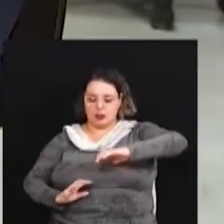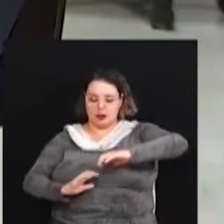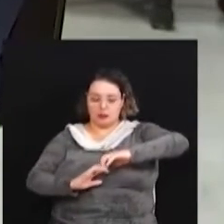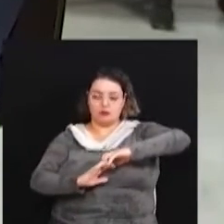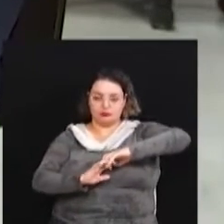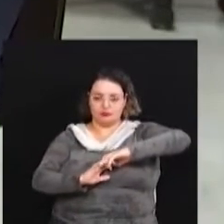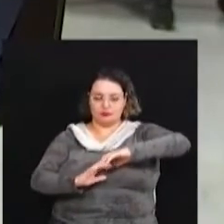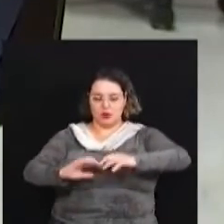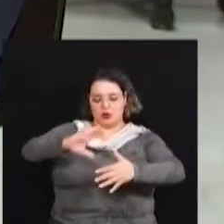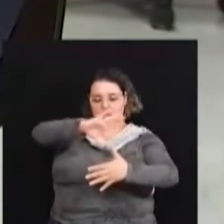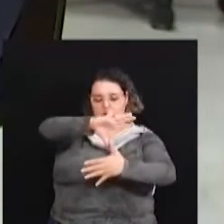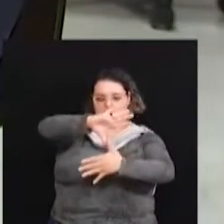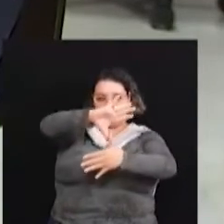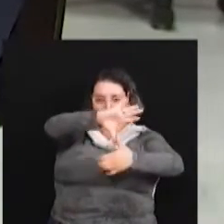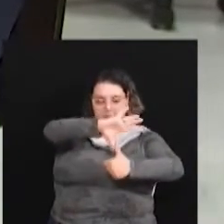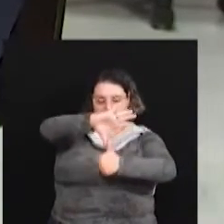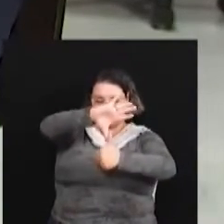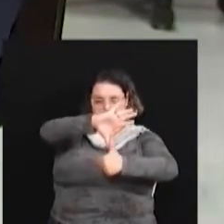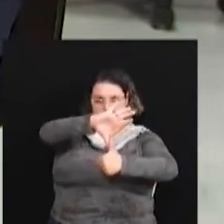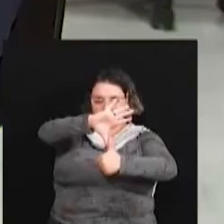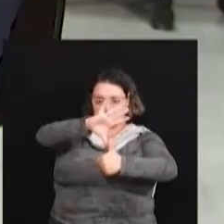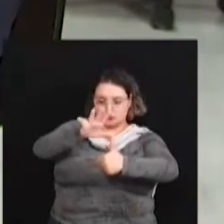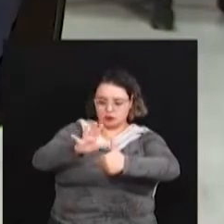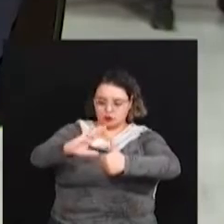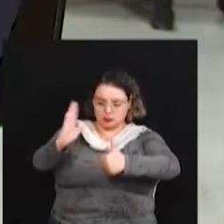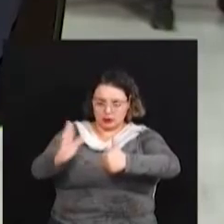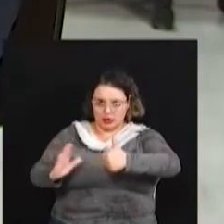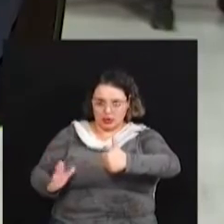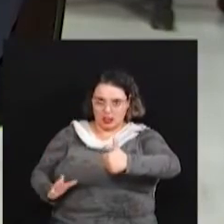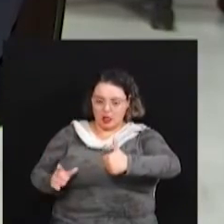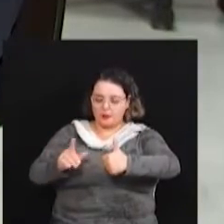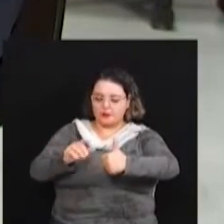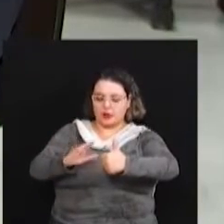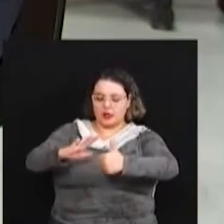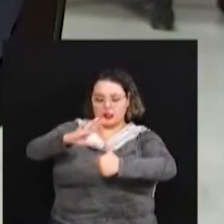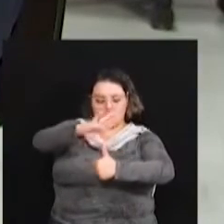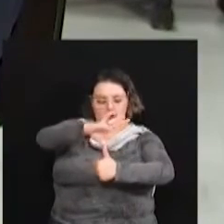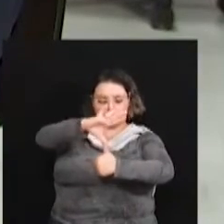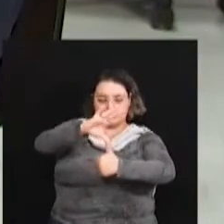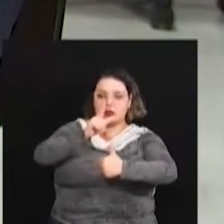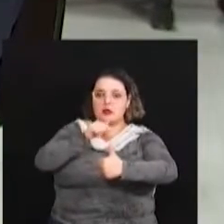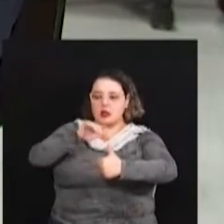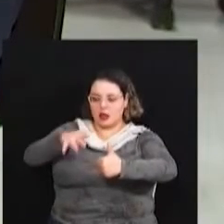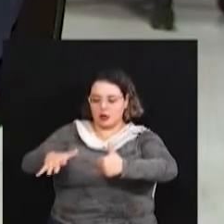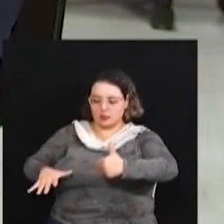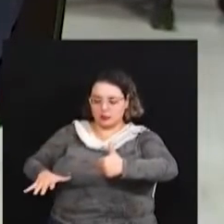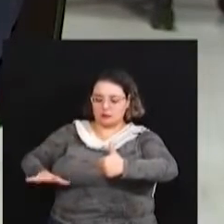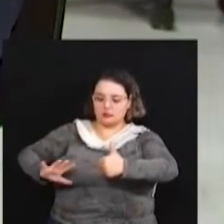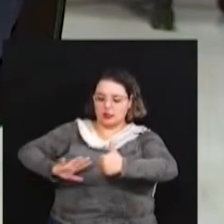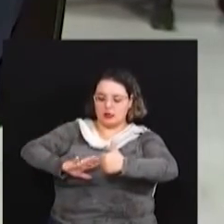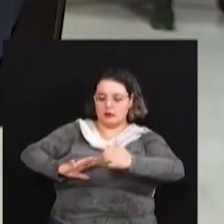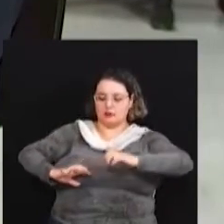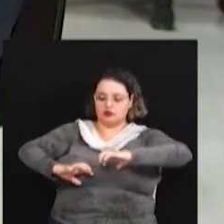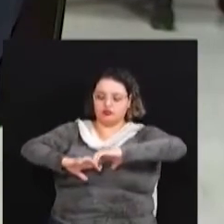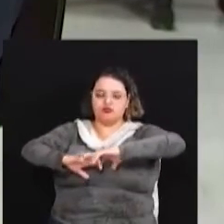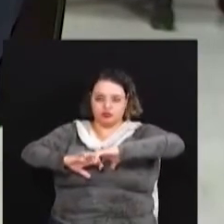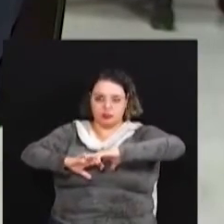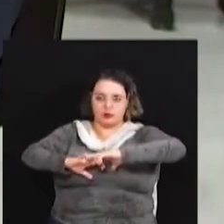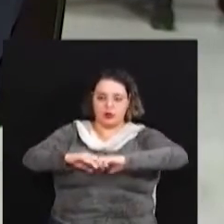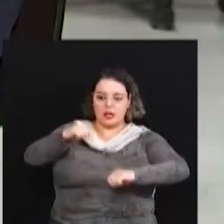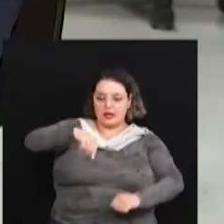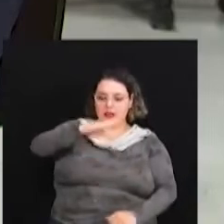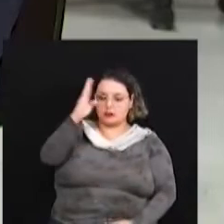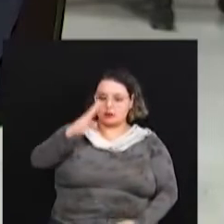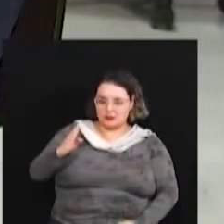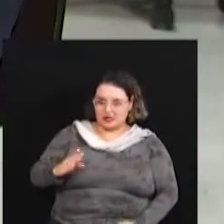da placa do Pacífico. O Brasil, especificamente, ele está em uma área de convergência? A gente sofre algum tipo de perigo,